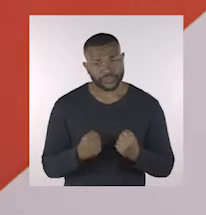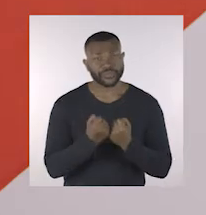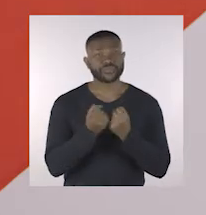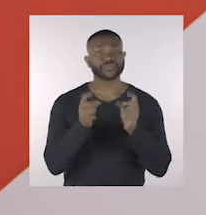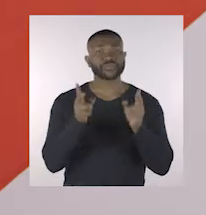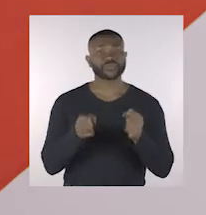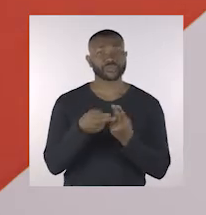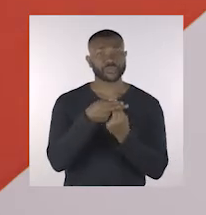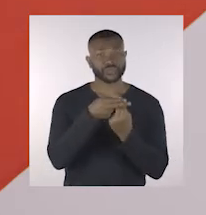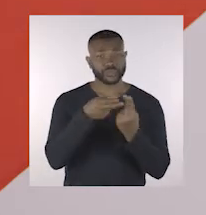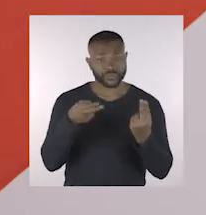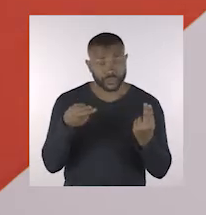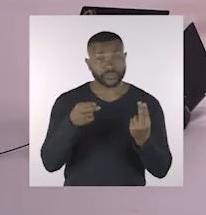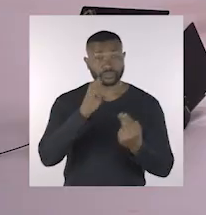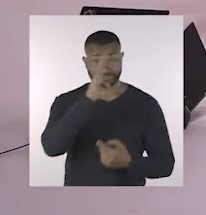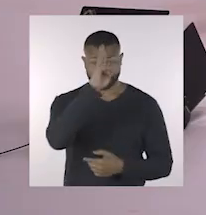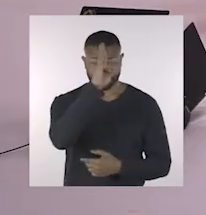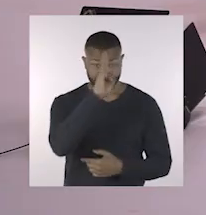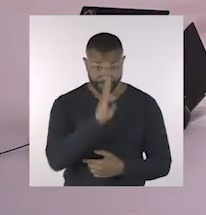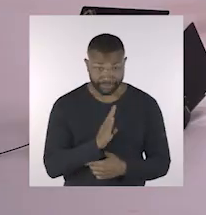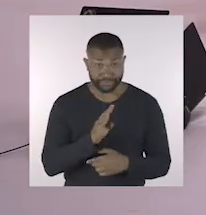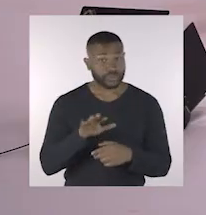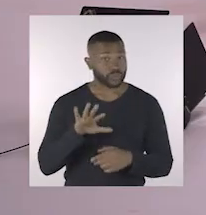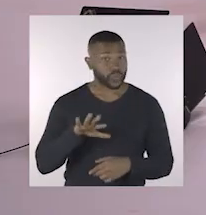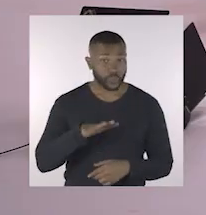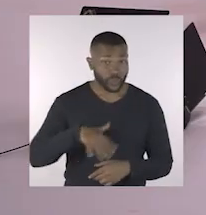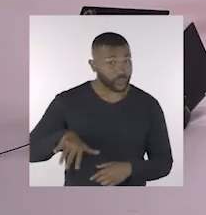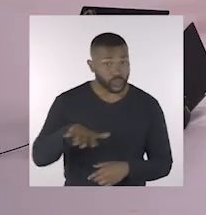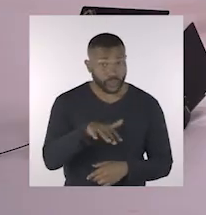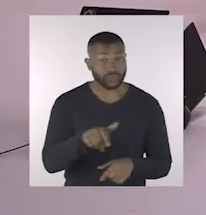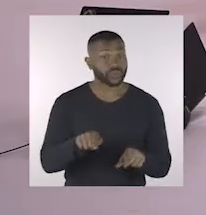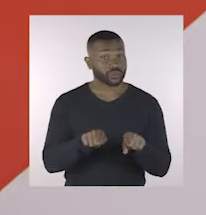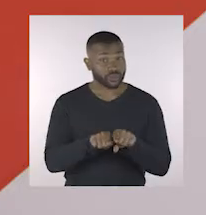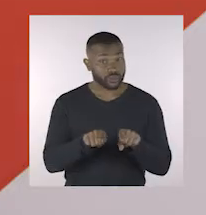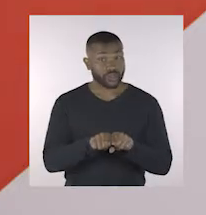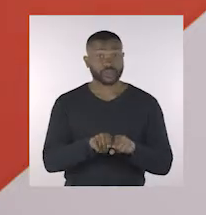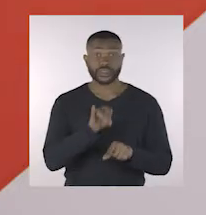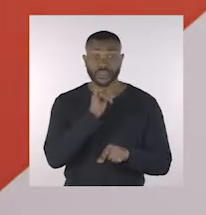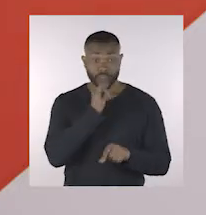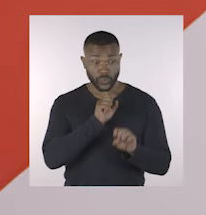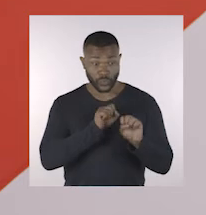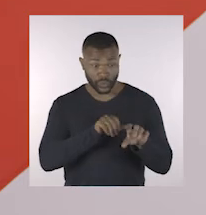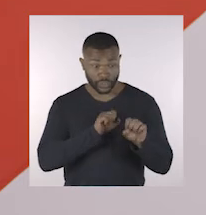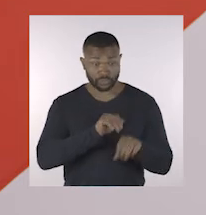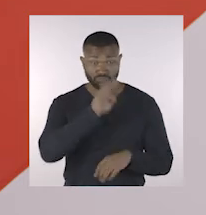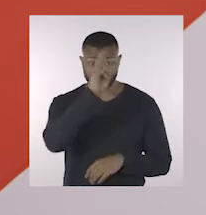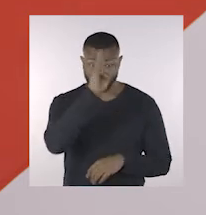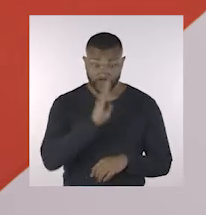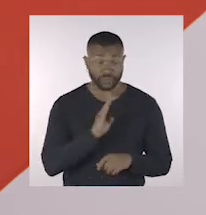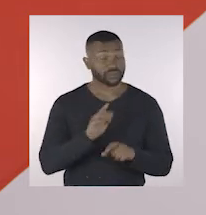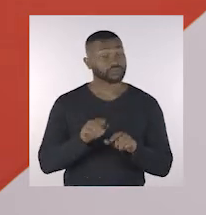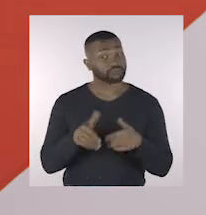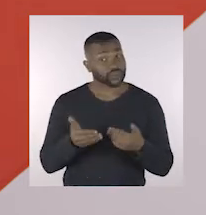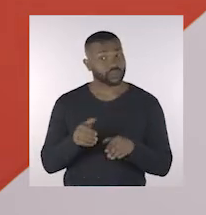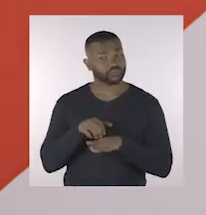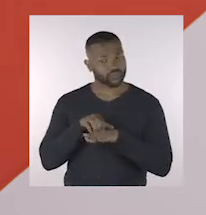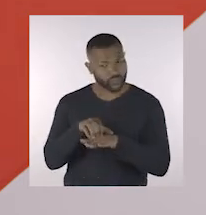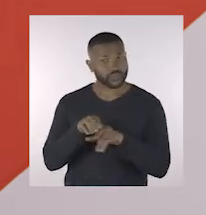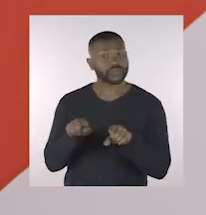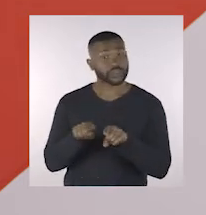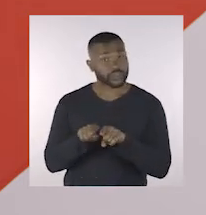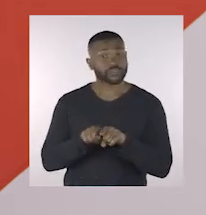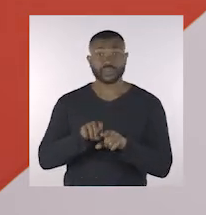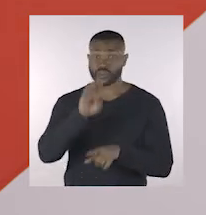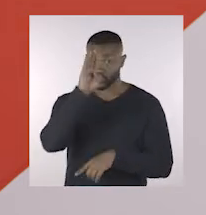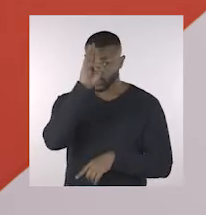minha cabeça e eu defendo que assim como SUS quer público gratuito e Universal a assim como também a educação ou o